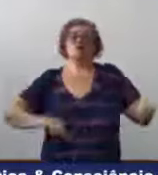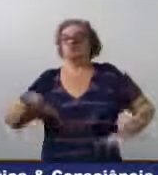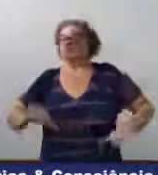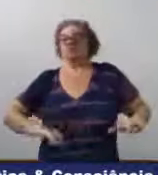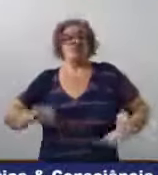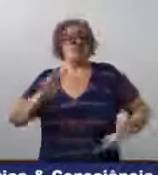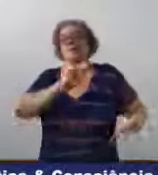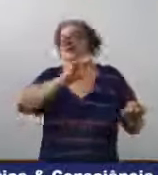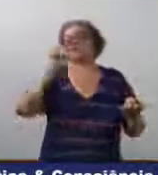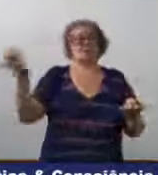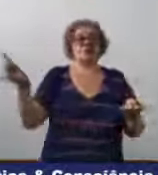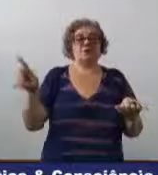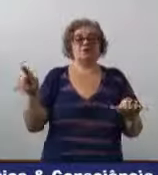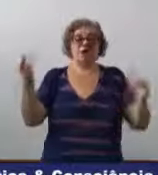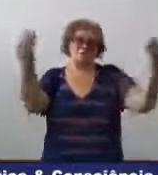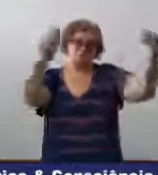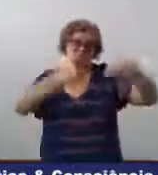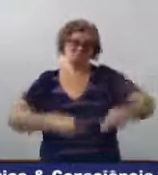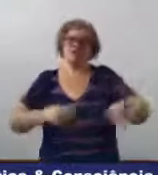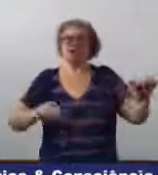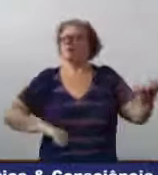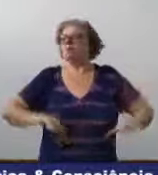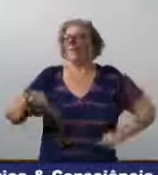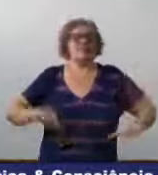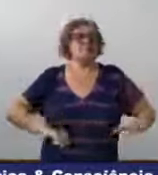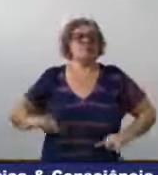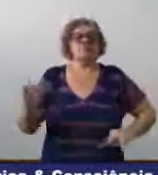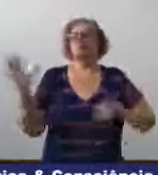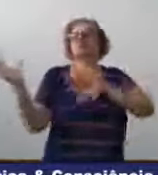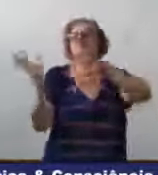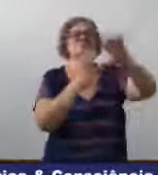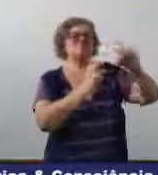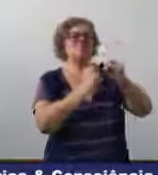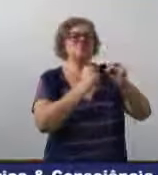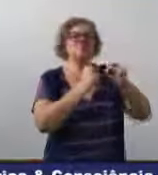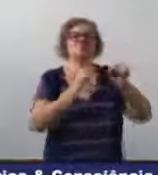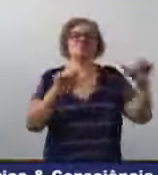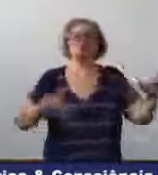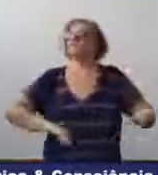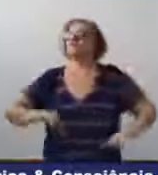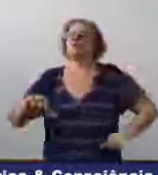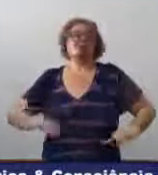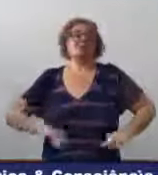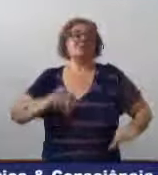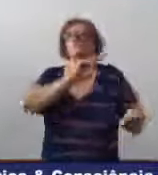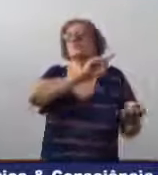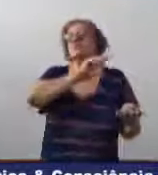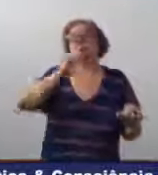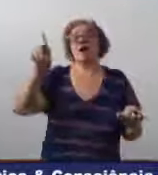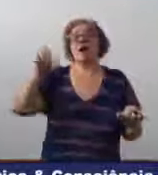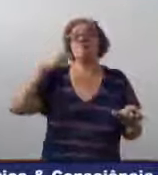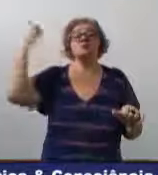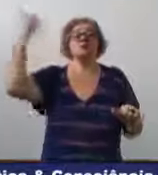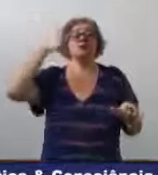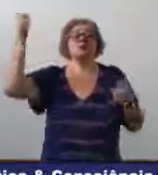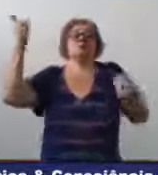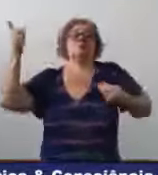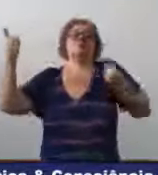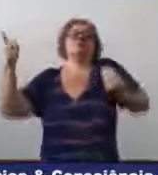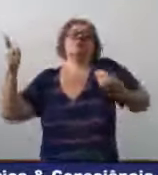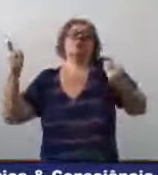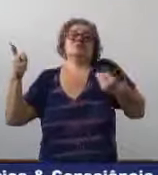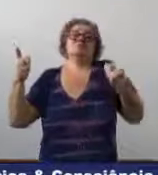há pessoas que acreditam isso aqui só para sofrer. E em tudo fazem um sofrimento absoluto. Nas menores coisas da